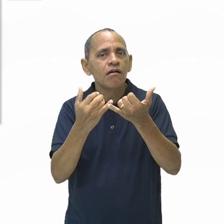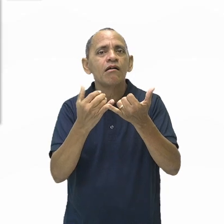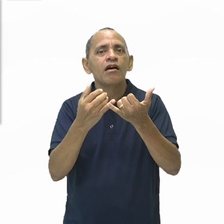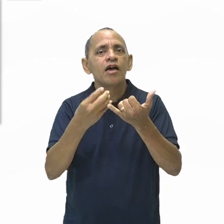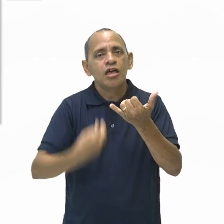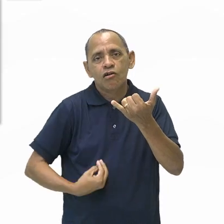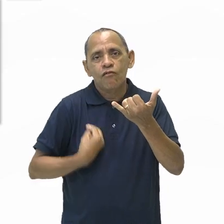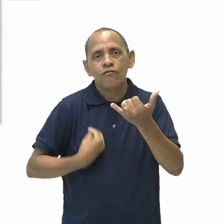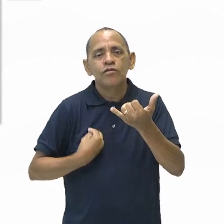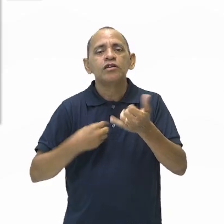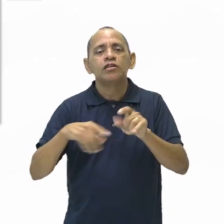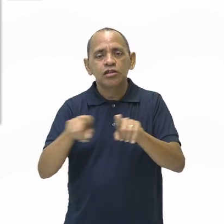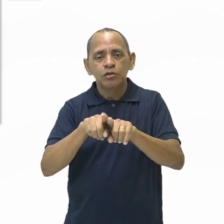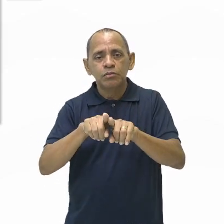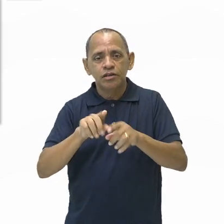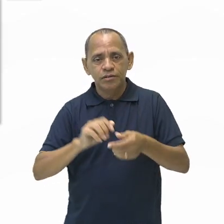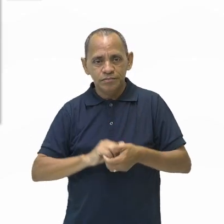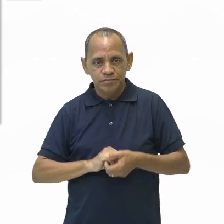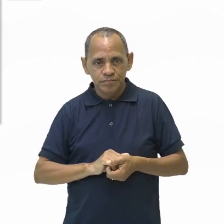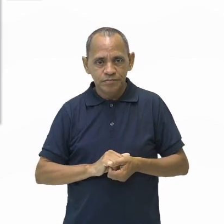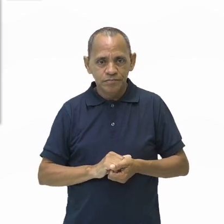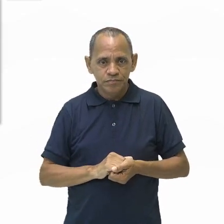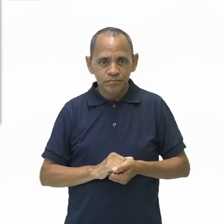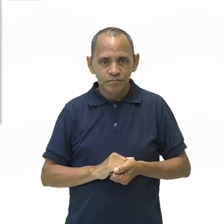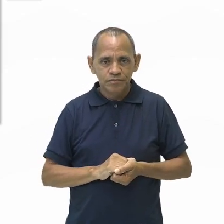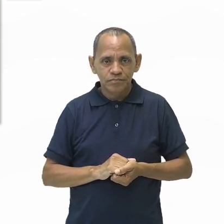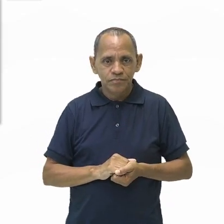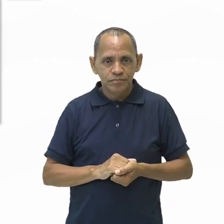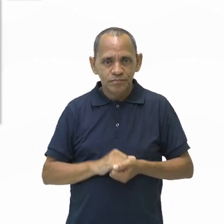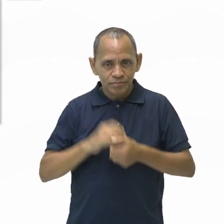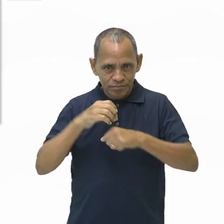vida imita a arte. Fica aí